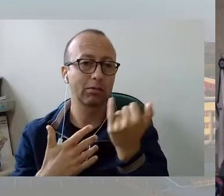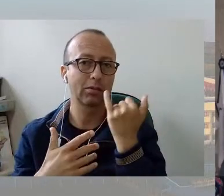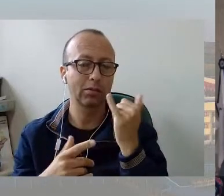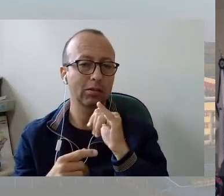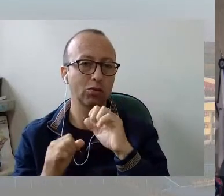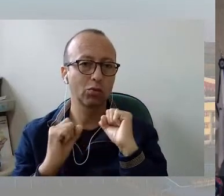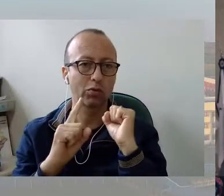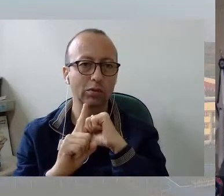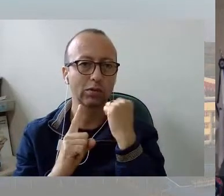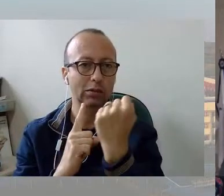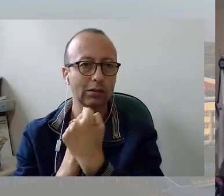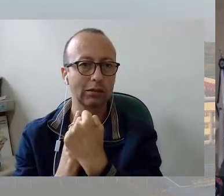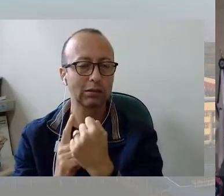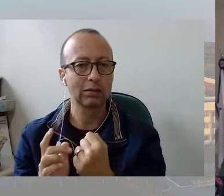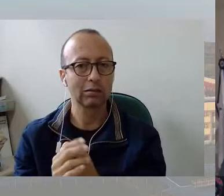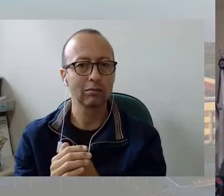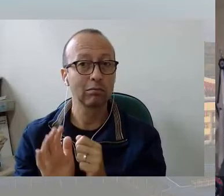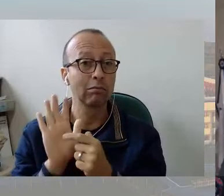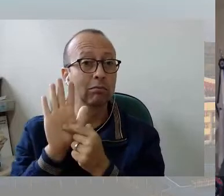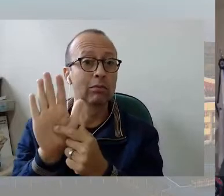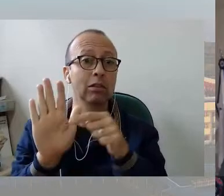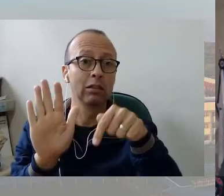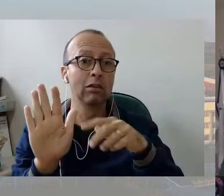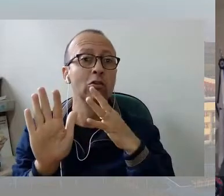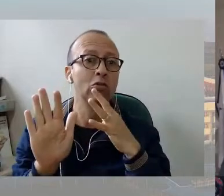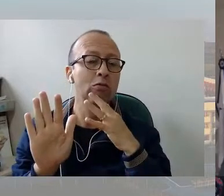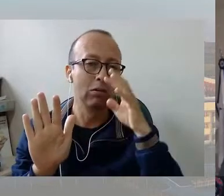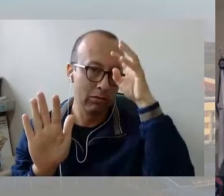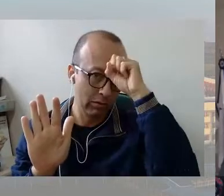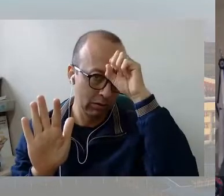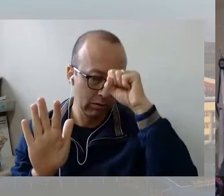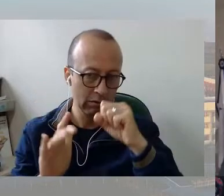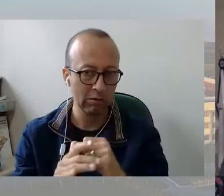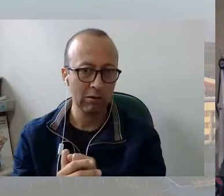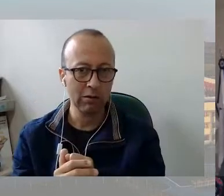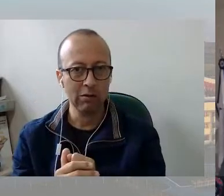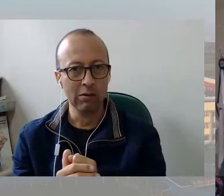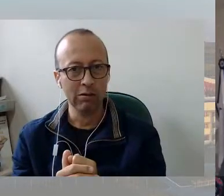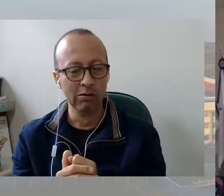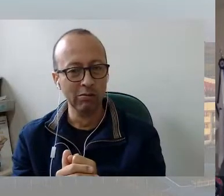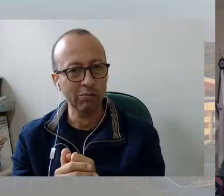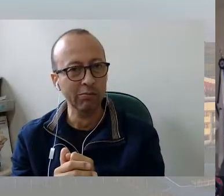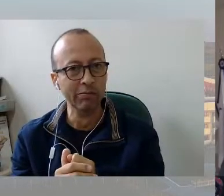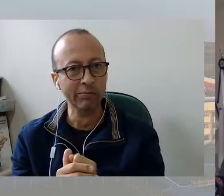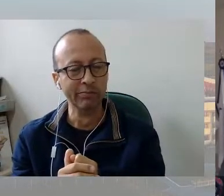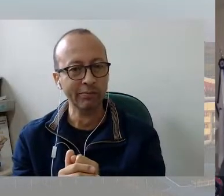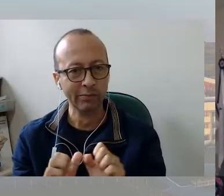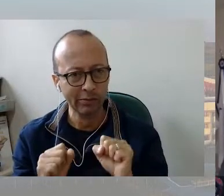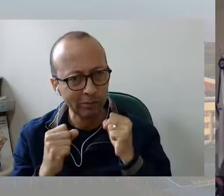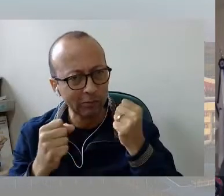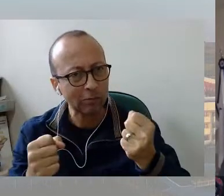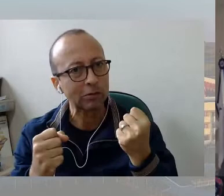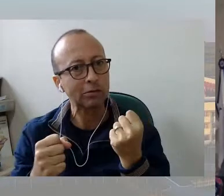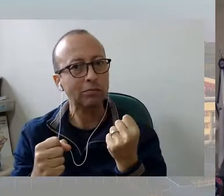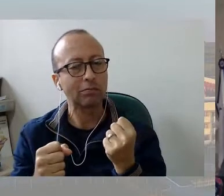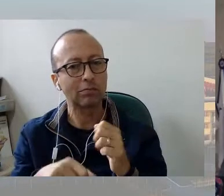sociedade. Mostrar que é o conhecimento, professor Roberlani, que é a dedicação que muda o país e não é a cor da